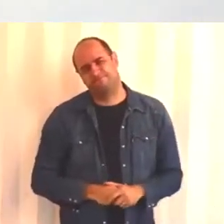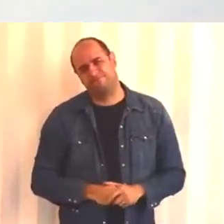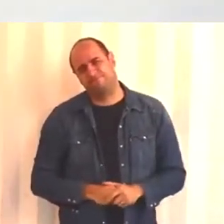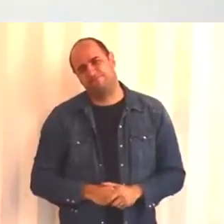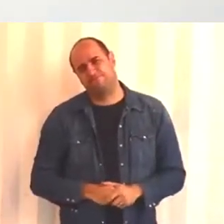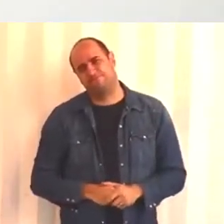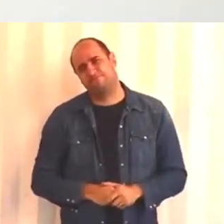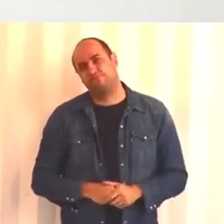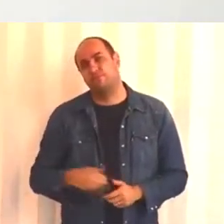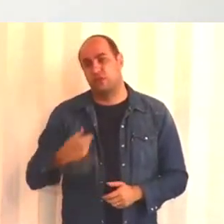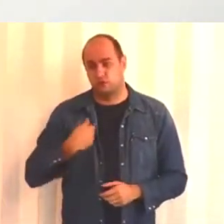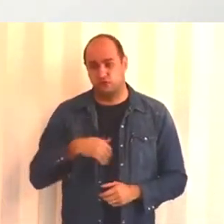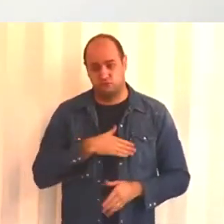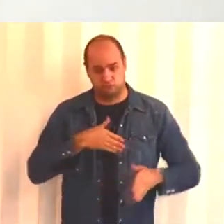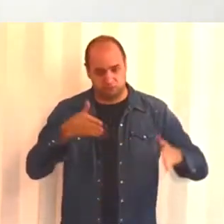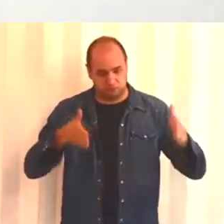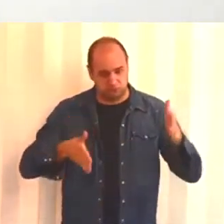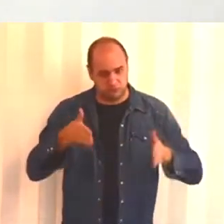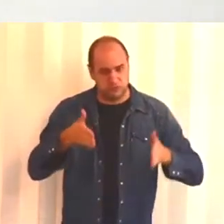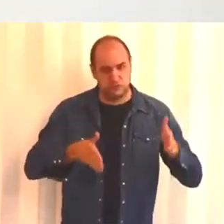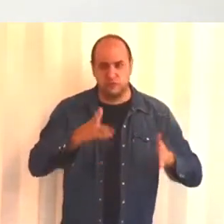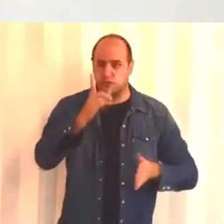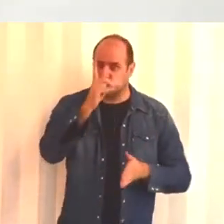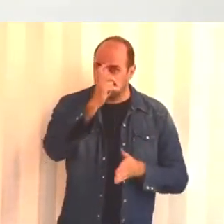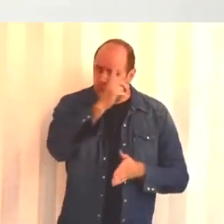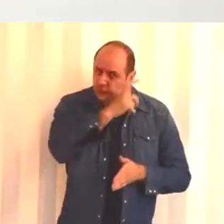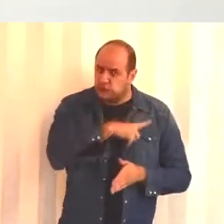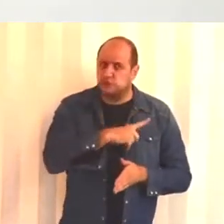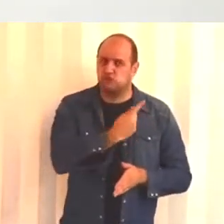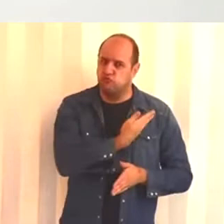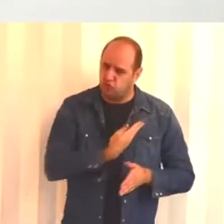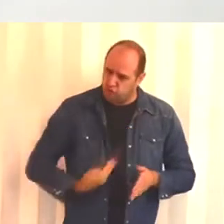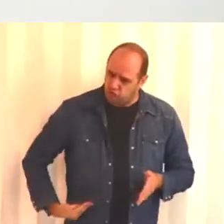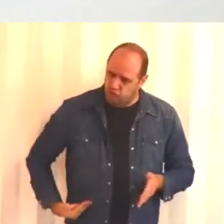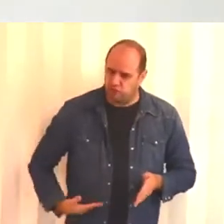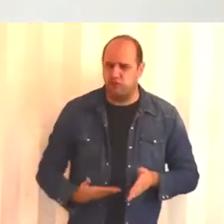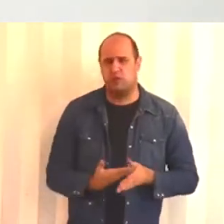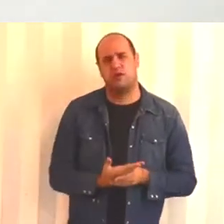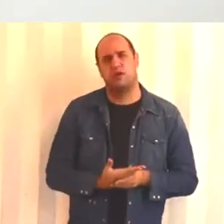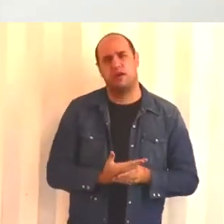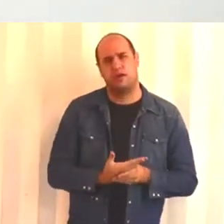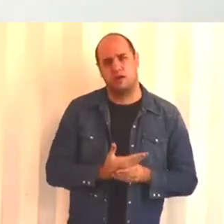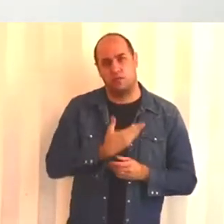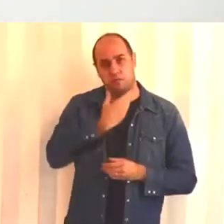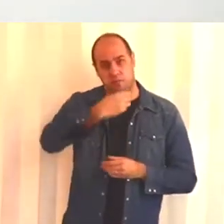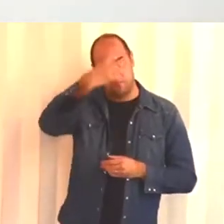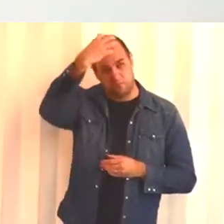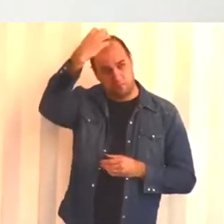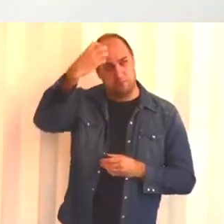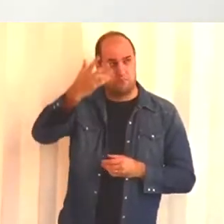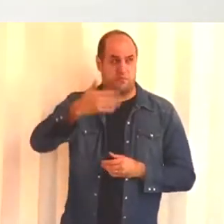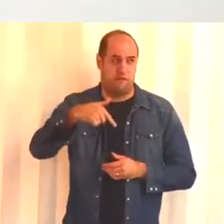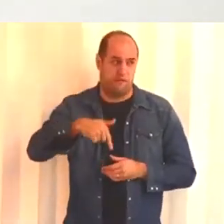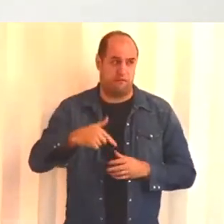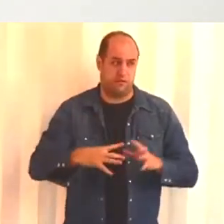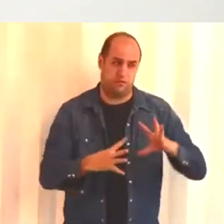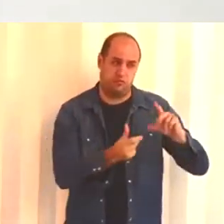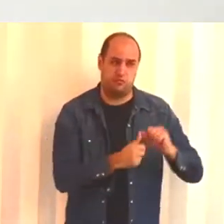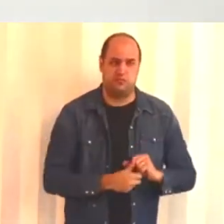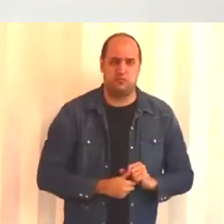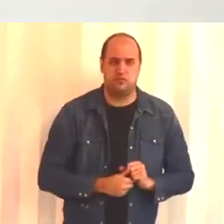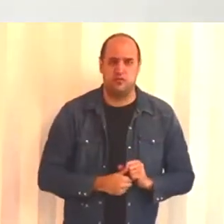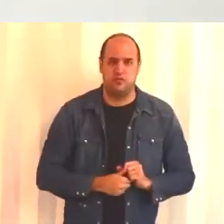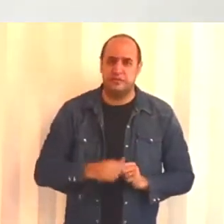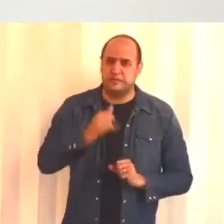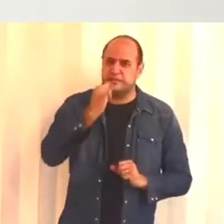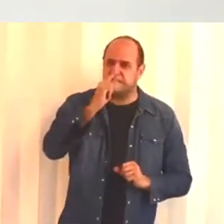Nós estamos atravessando períodos turbulentos aí entre os nossos governantes, entre os príncipes desta terra. E se você confia e